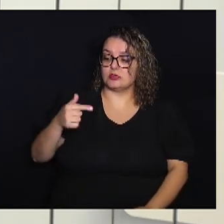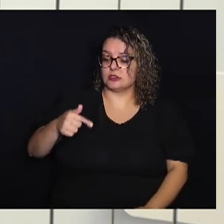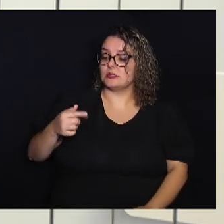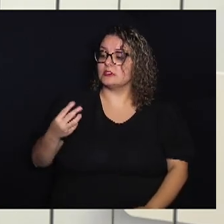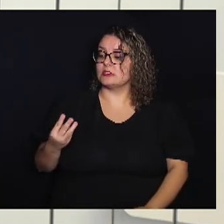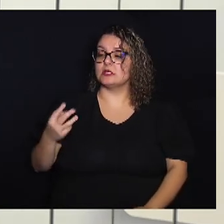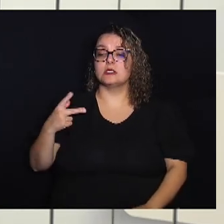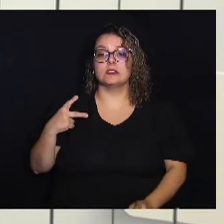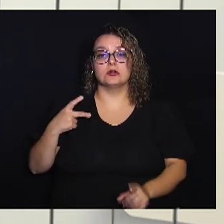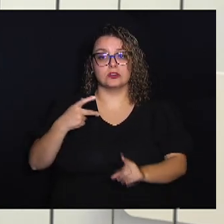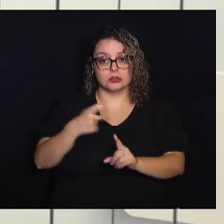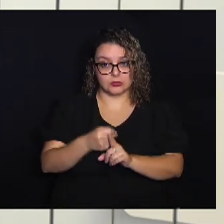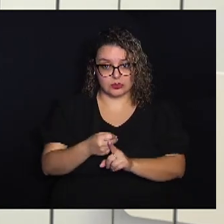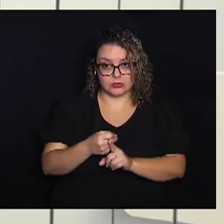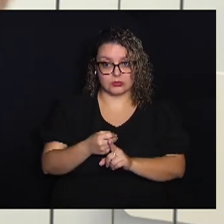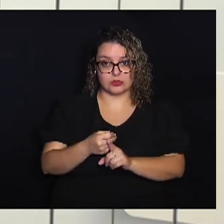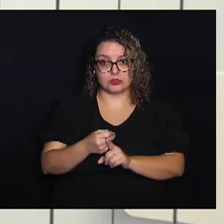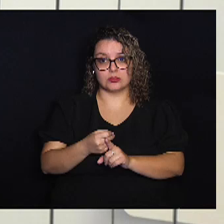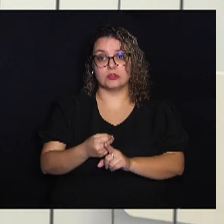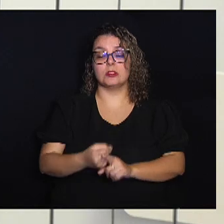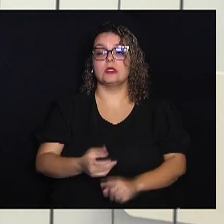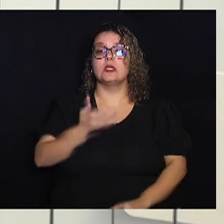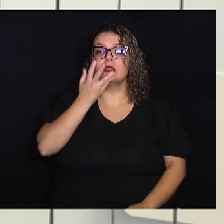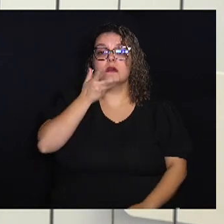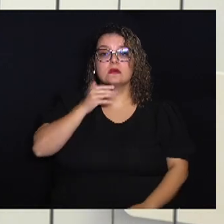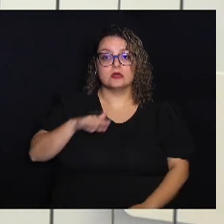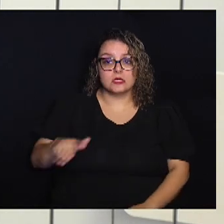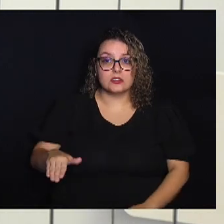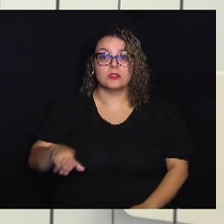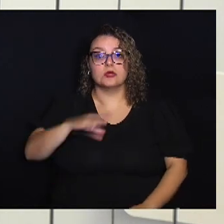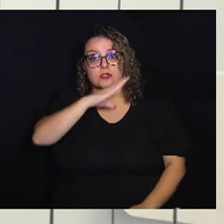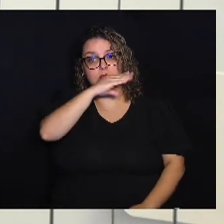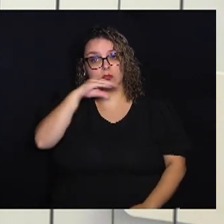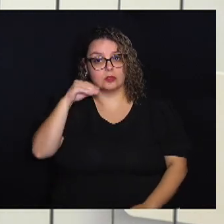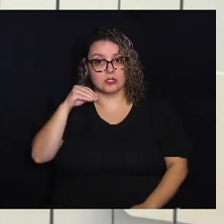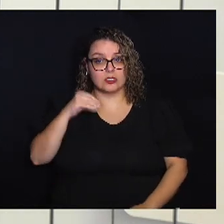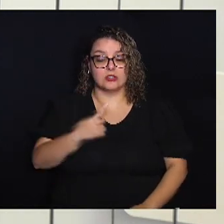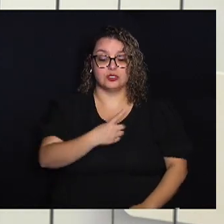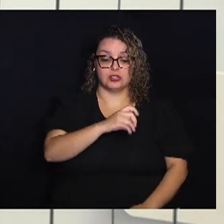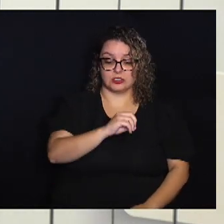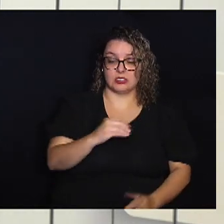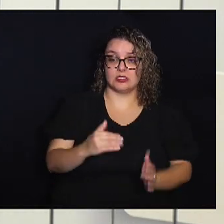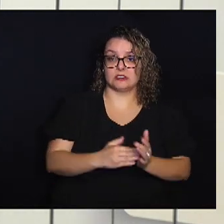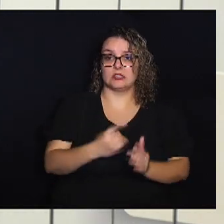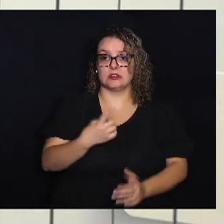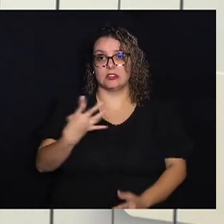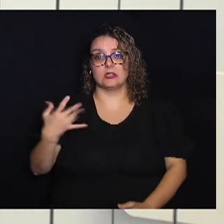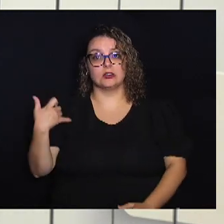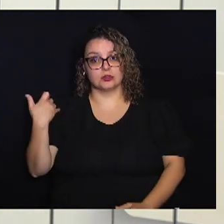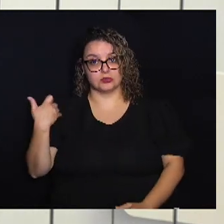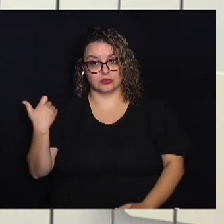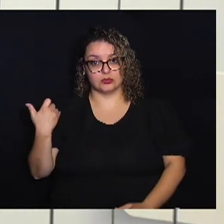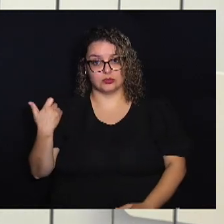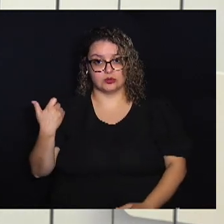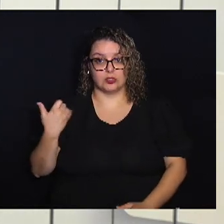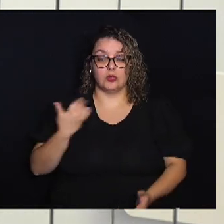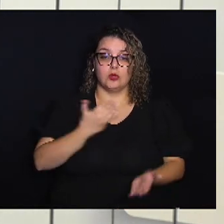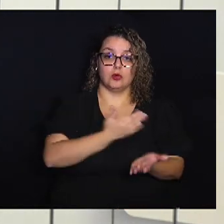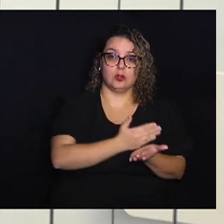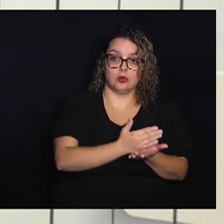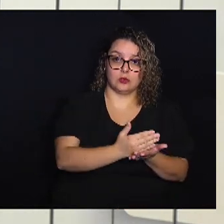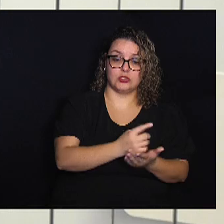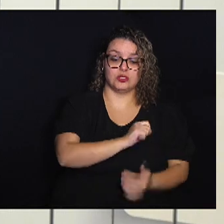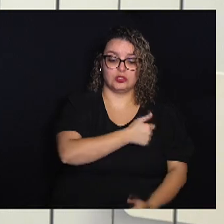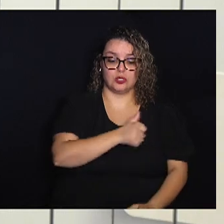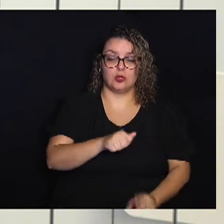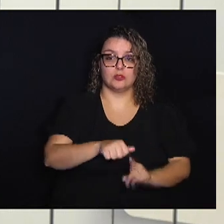14.473 doses da vacina em crianças e adolescentes de 10 a 14 anos. Início foi no dia